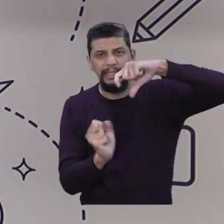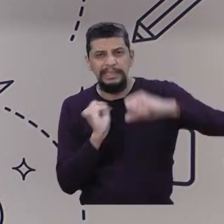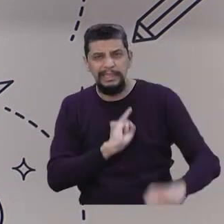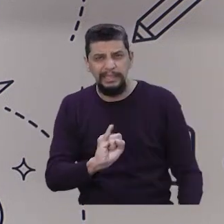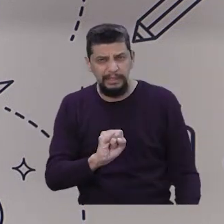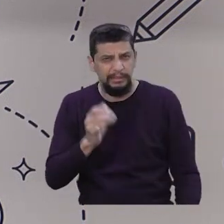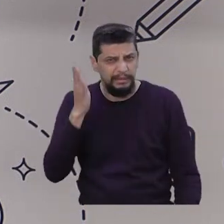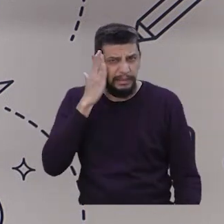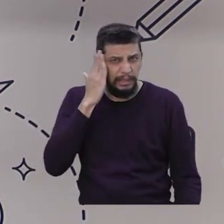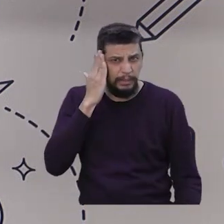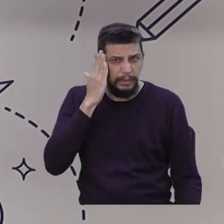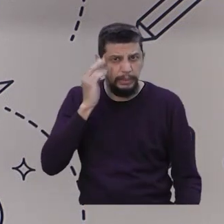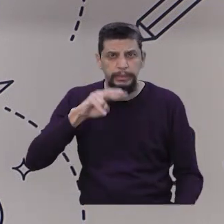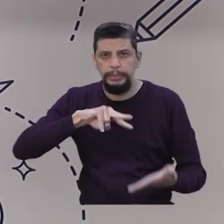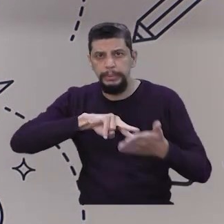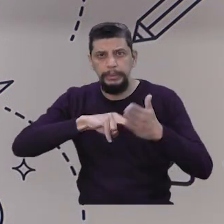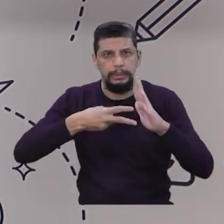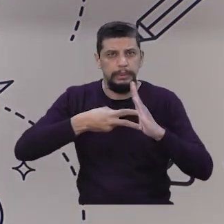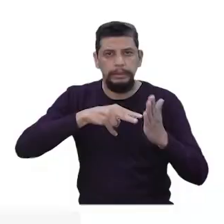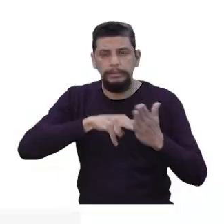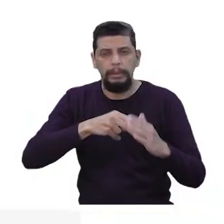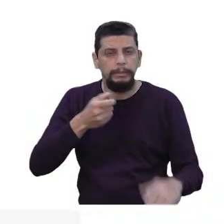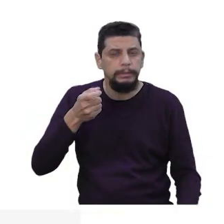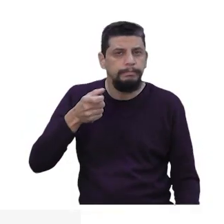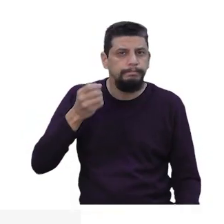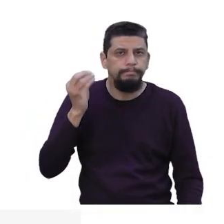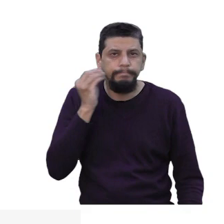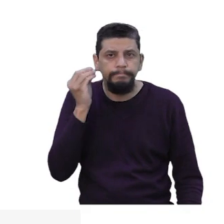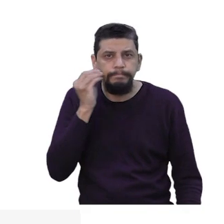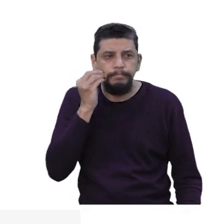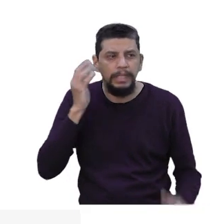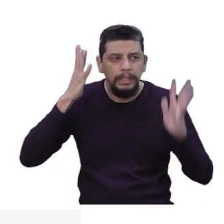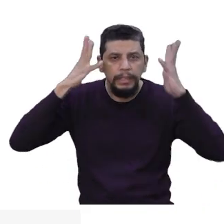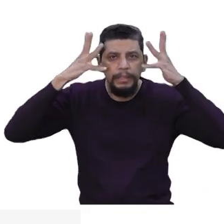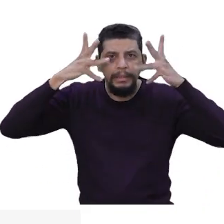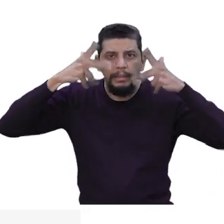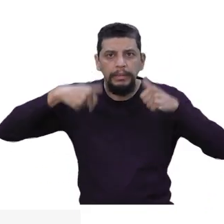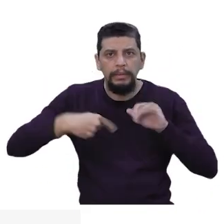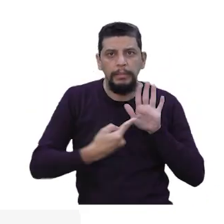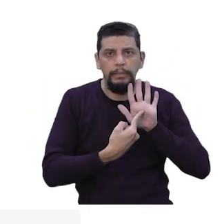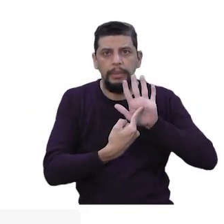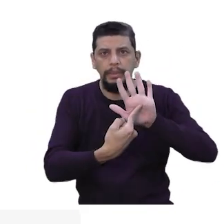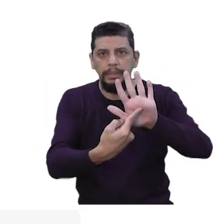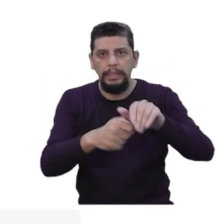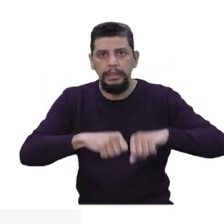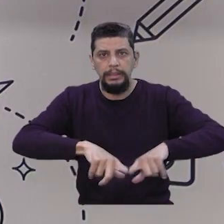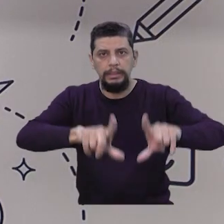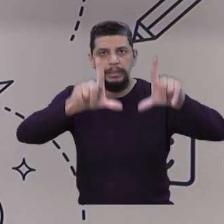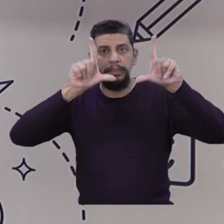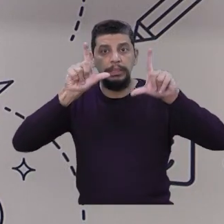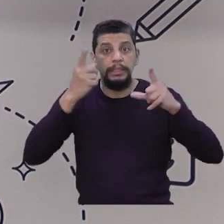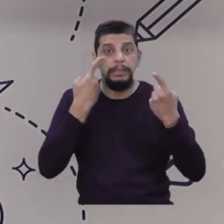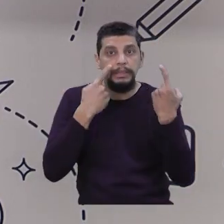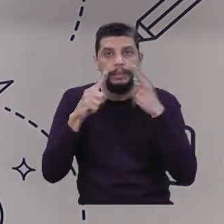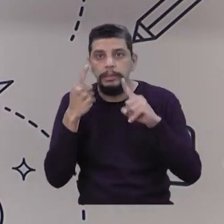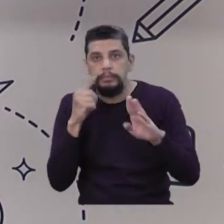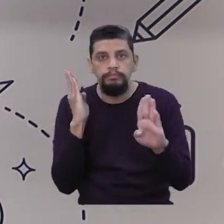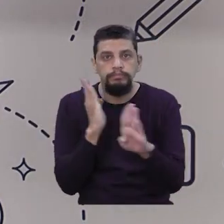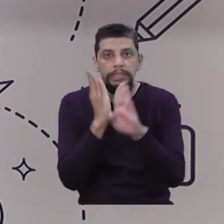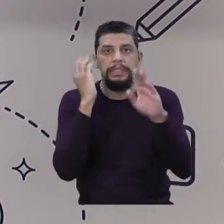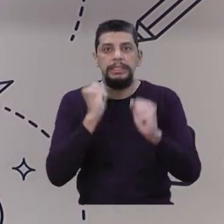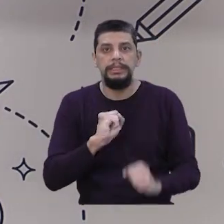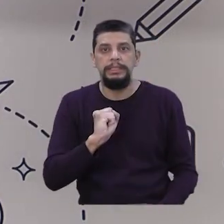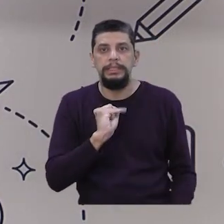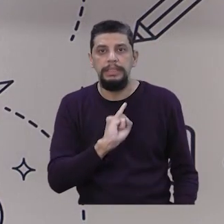será que a gente sabe o que é isso? Vamos tentar dar uma olhadinha nos animais que vão aparecer aí na sua tela e descobrir se algum